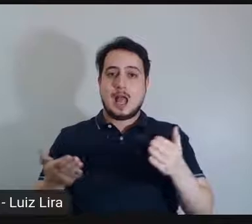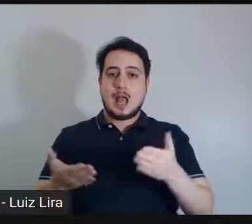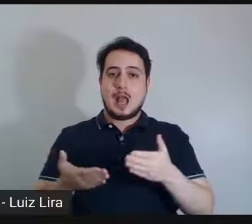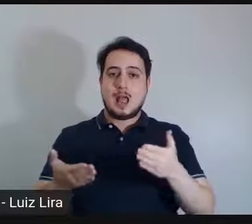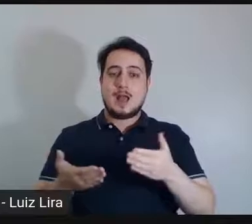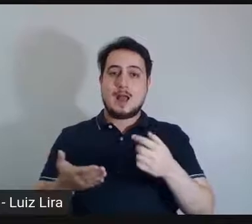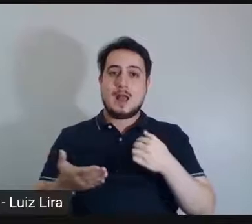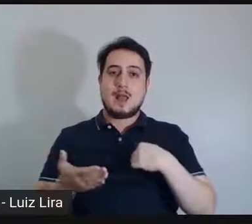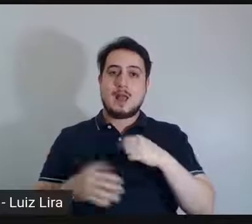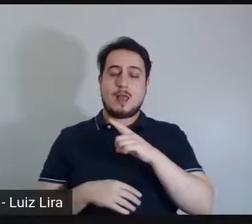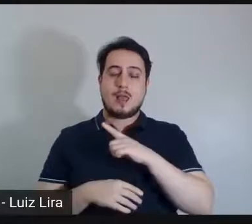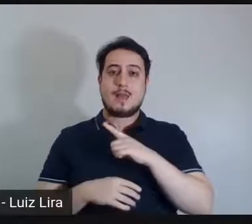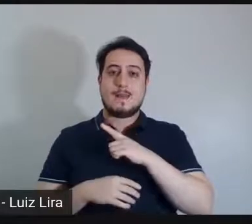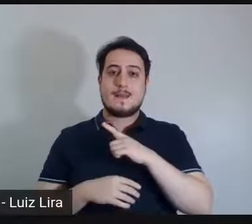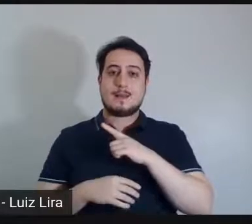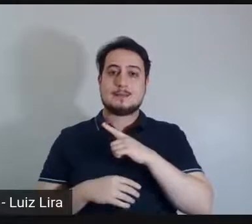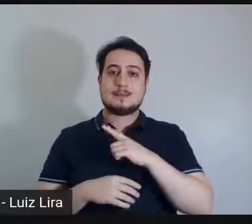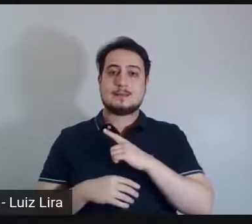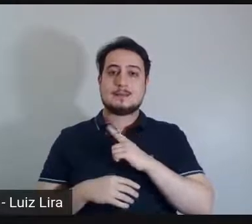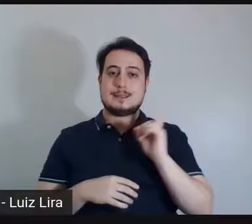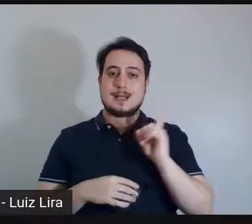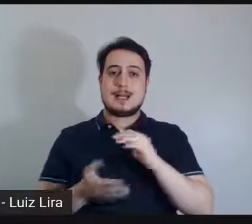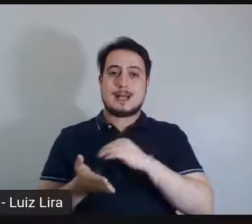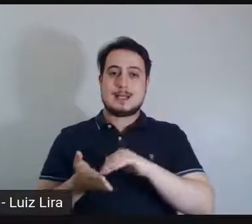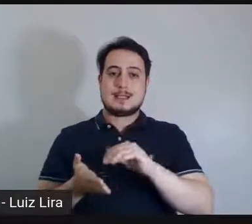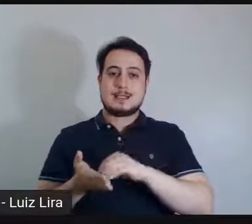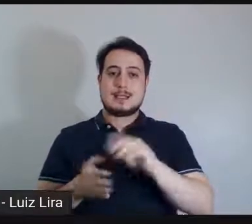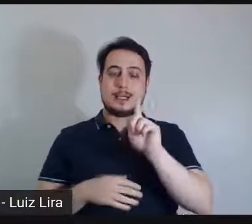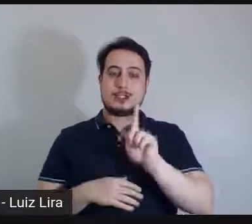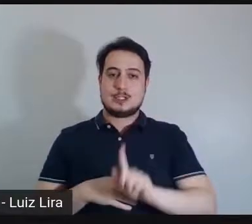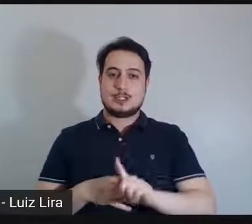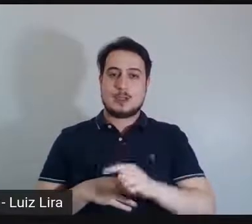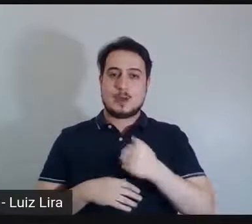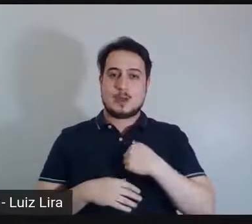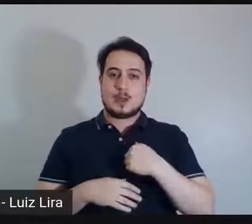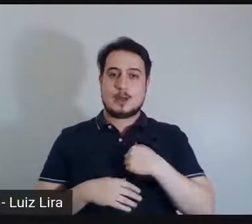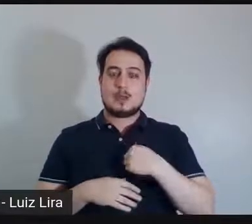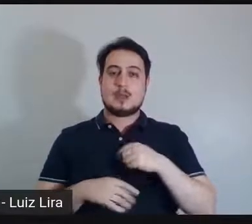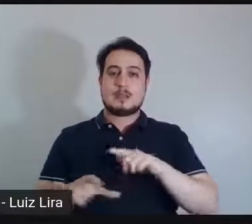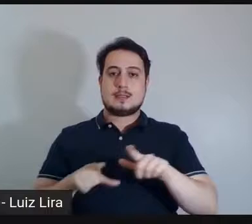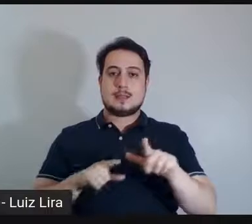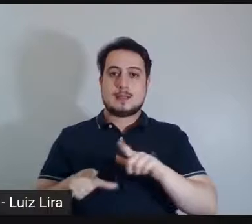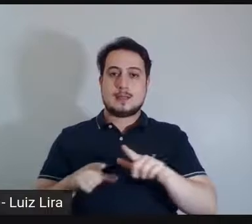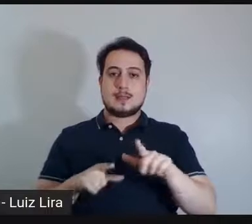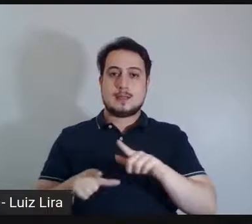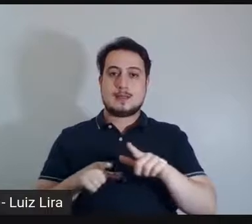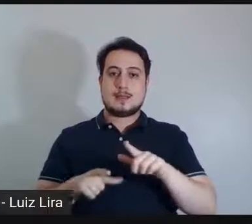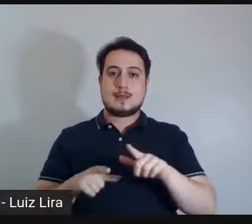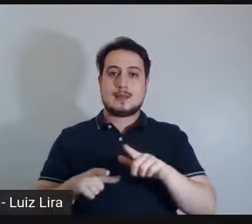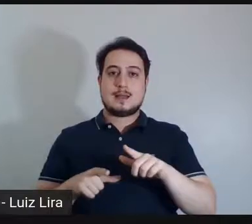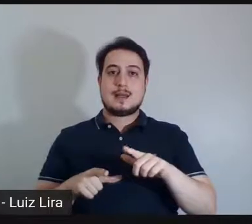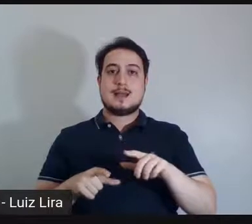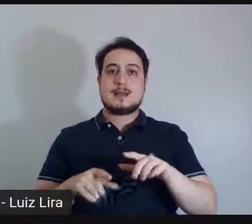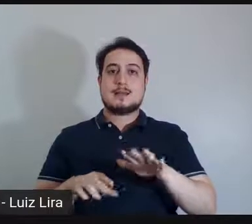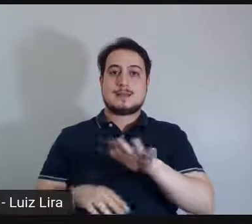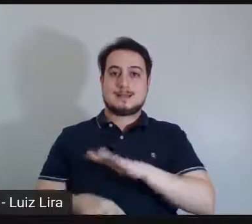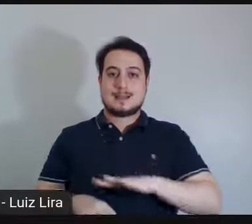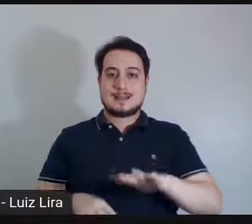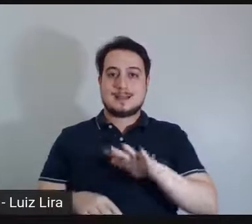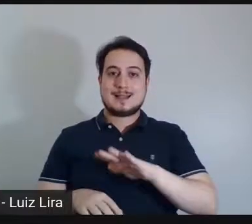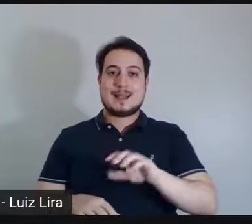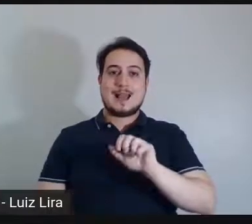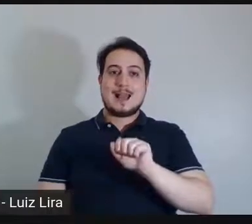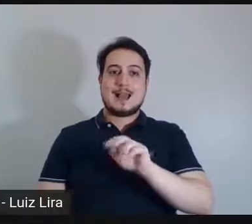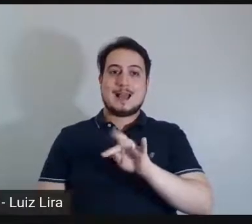lá na SEGES, né? Secretaria de Gestão, eu sou patrimônio ativo em forma de recurso humano, né? Ativo permanente em